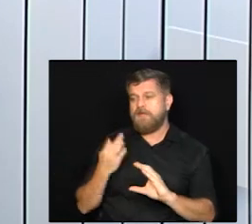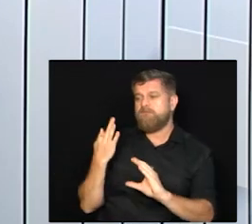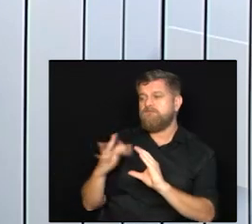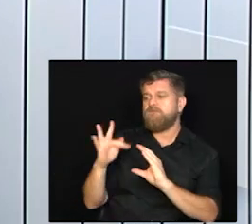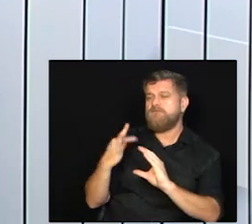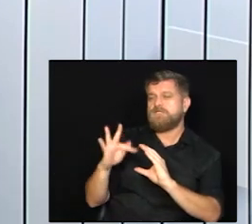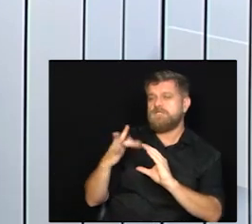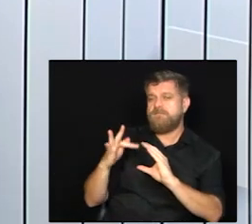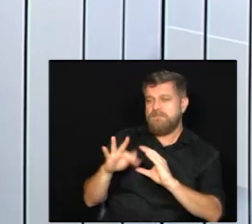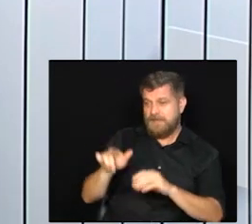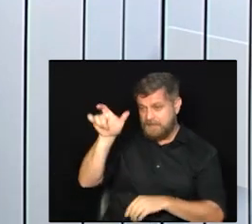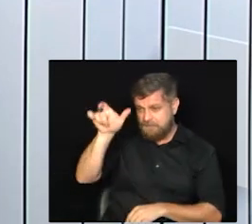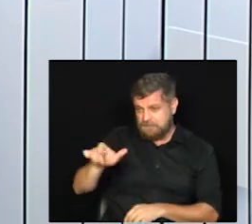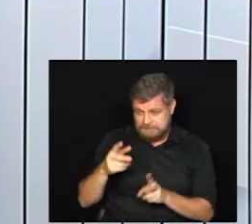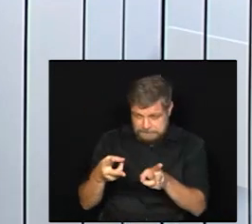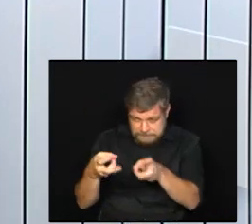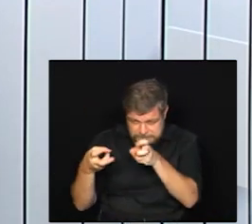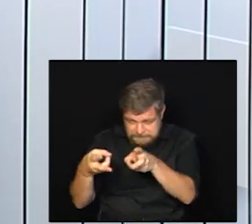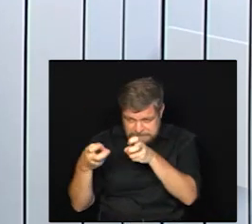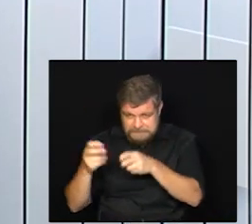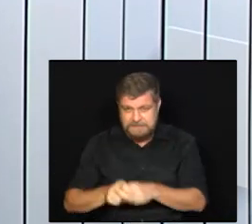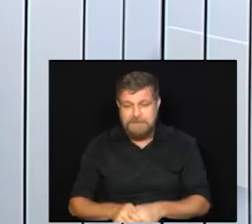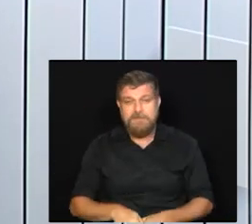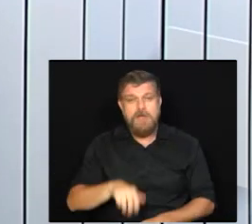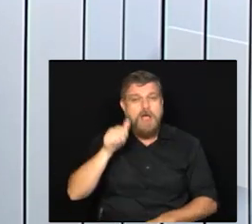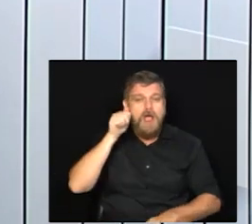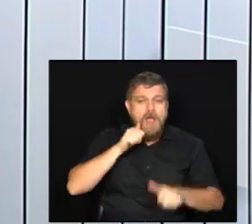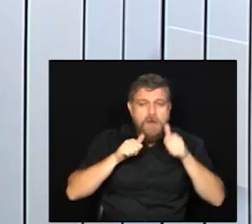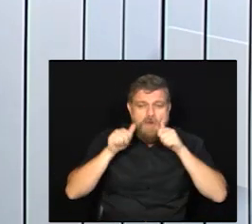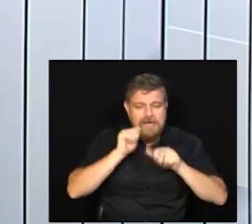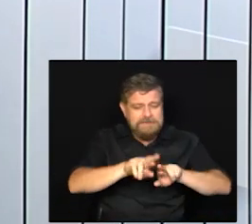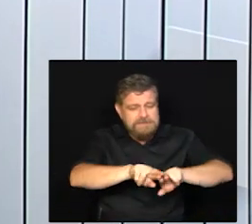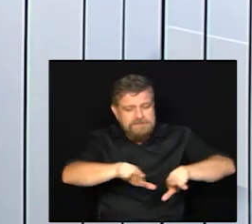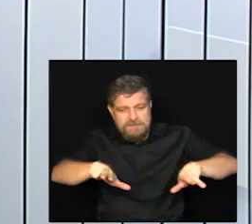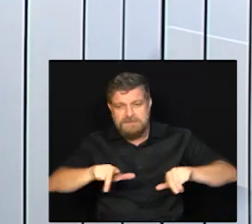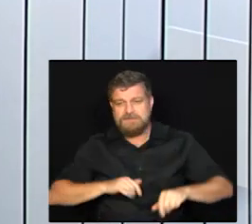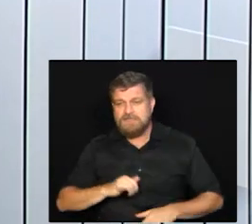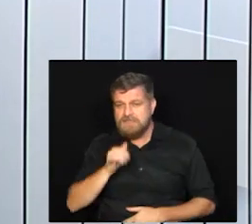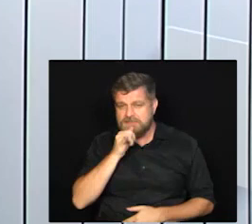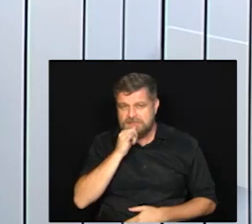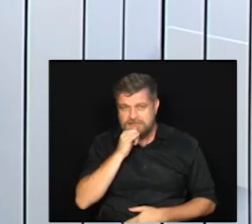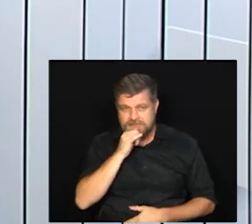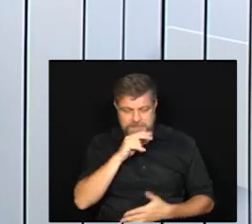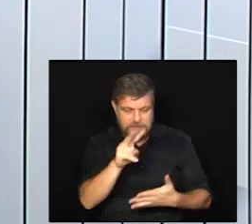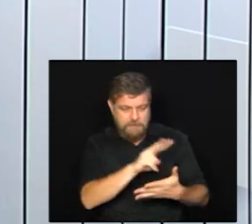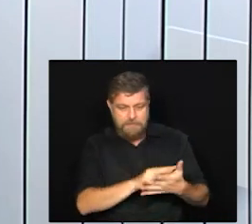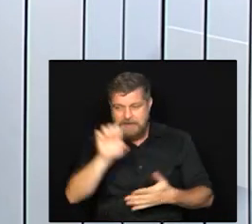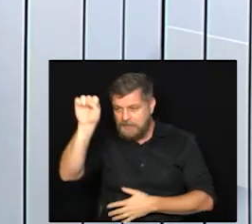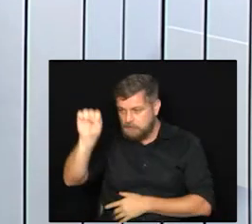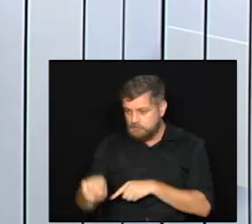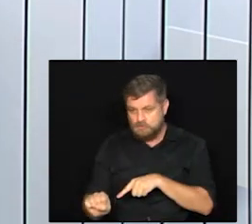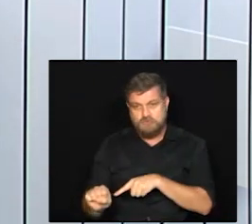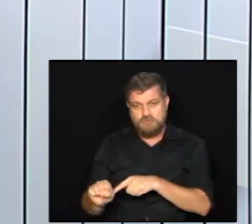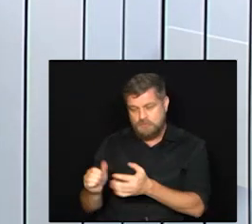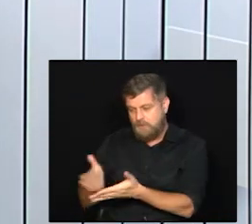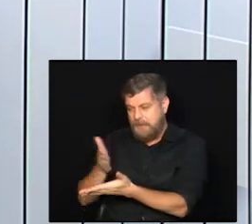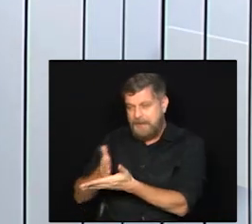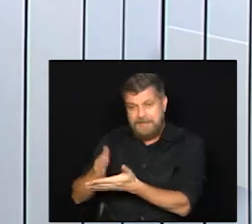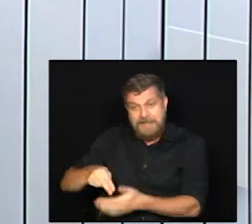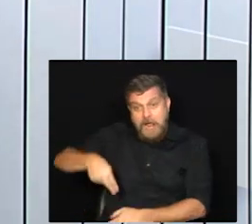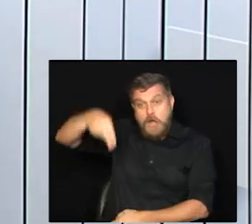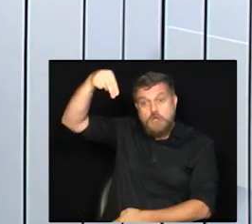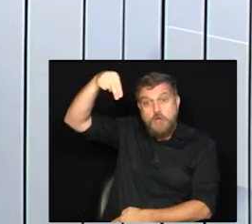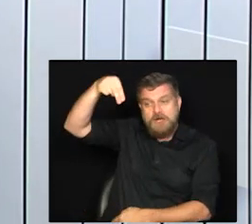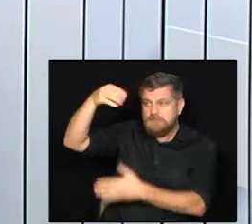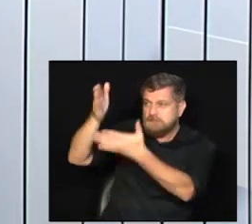tem recebido? Você percebe essa diferença? E, por exemplo, uma mulher que lê no sul do país, uma mulher que lê no norte do